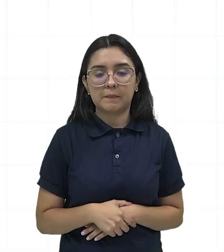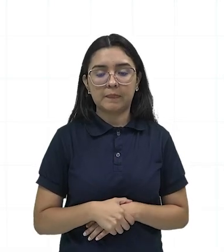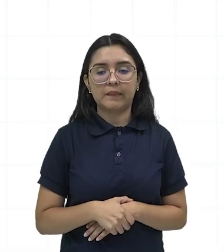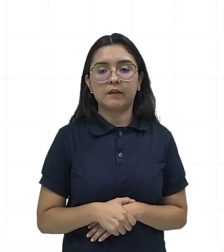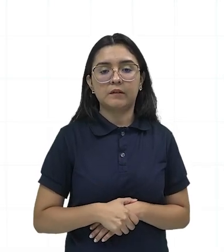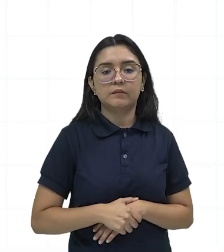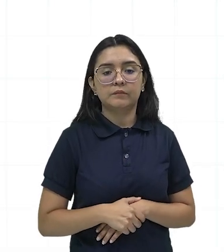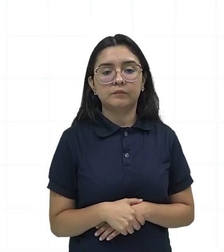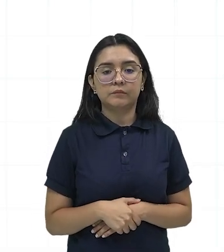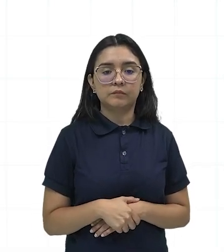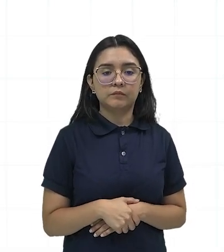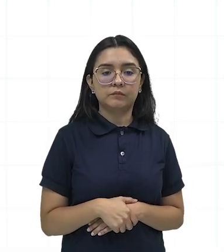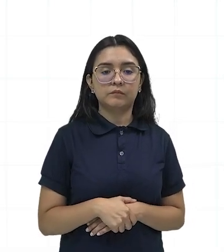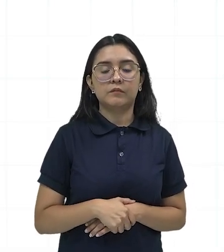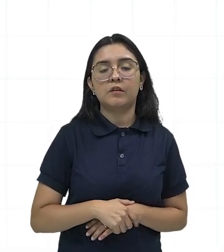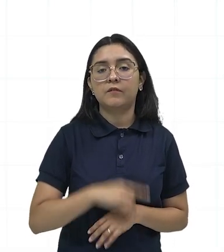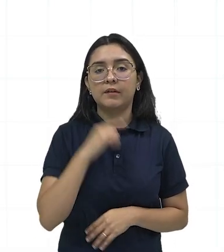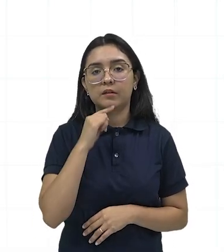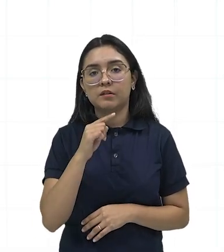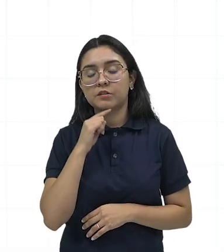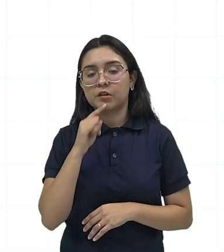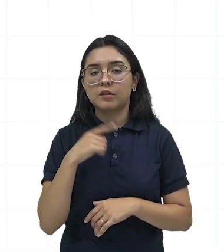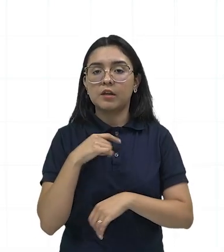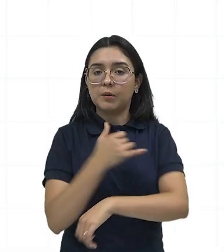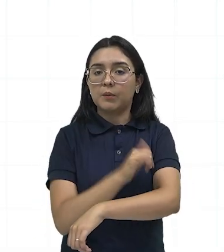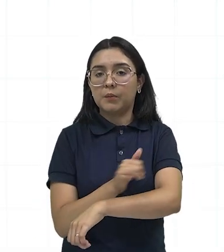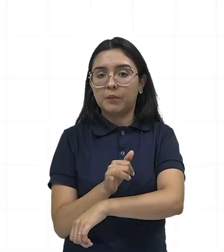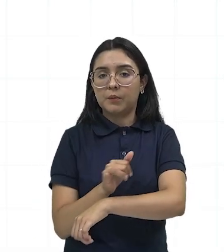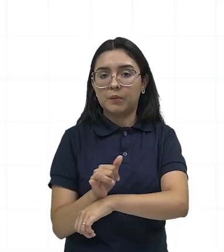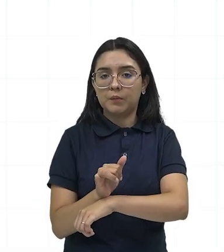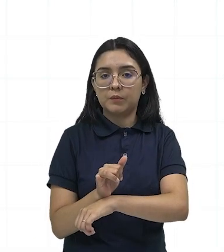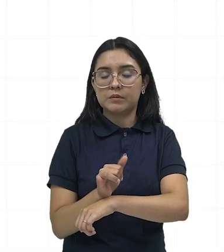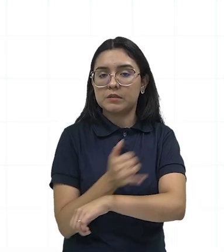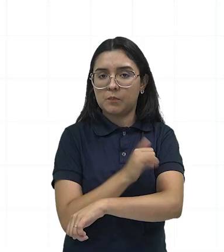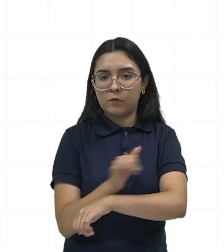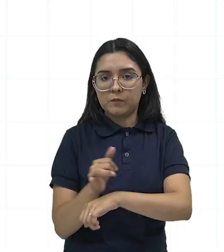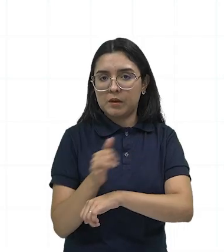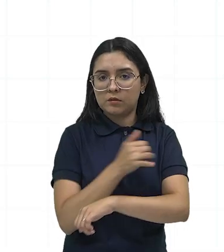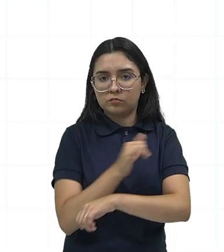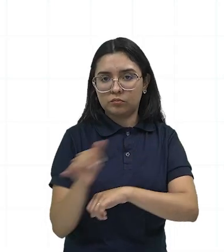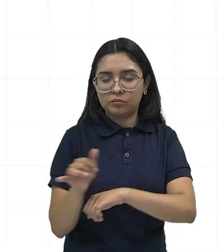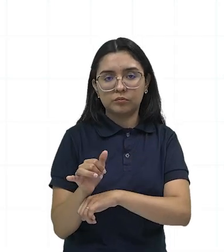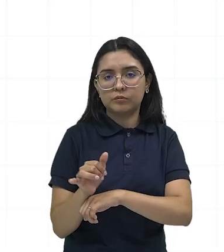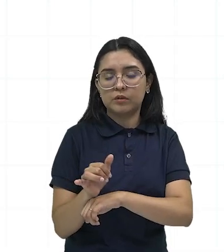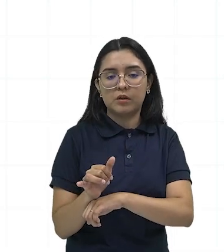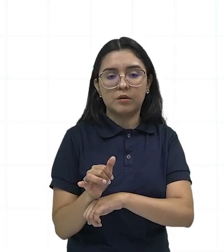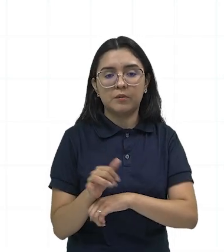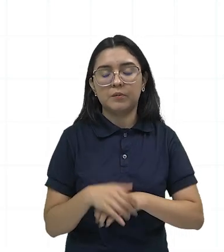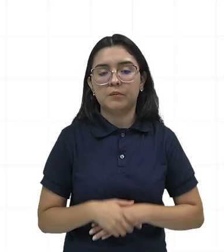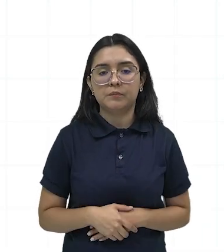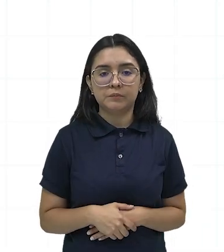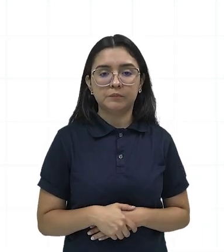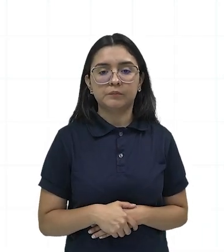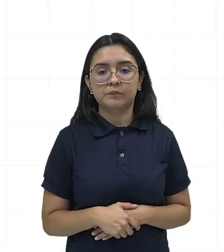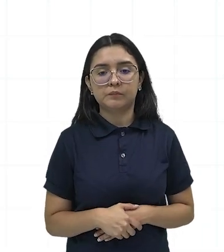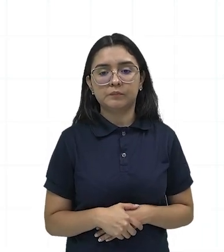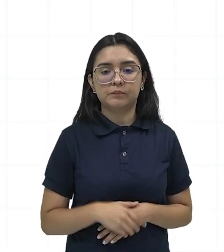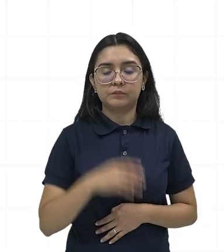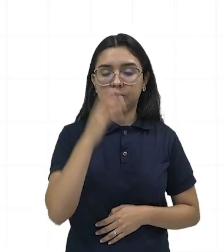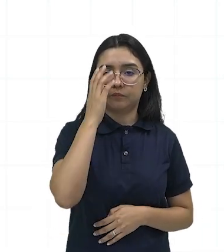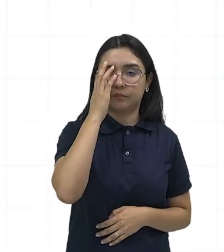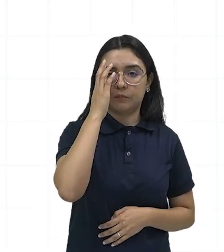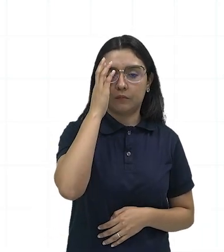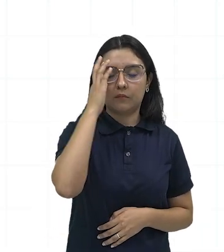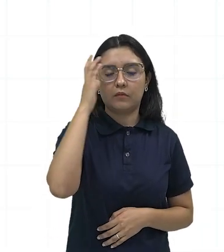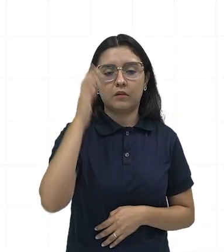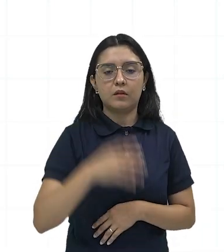elétrica. Eles não vão deixar que a corrente elétrica se movimente, né? Que ela seja